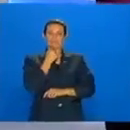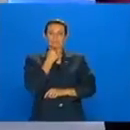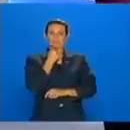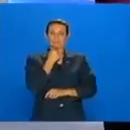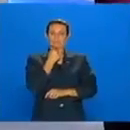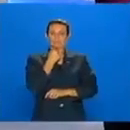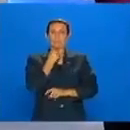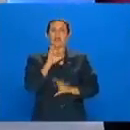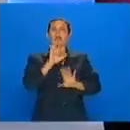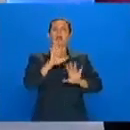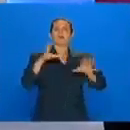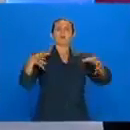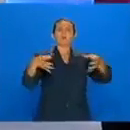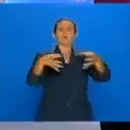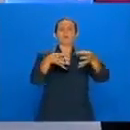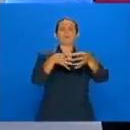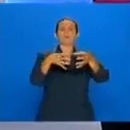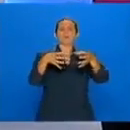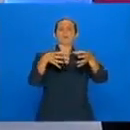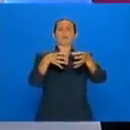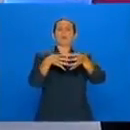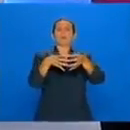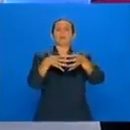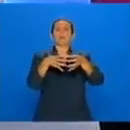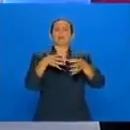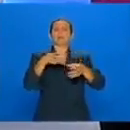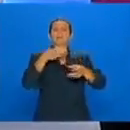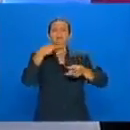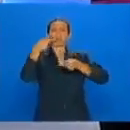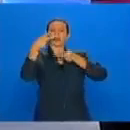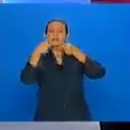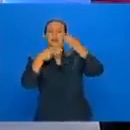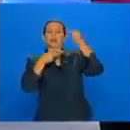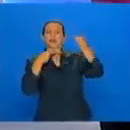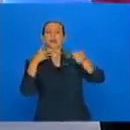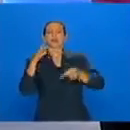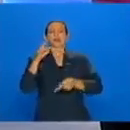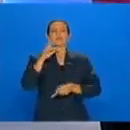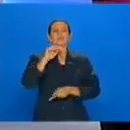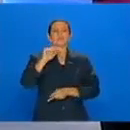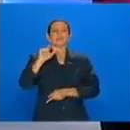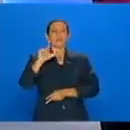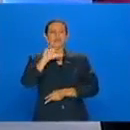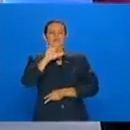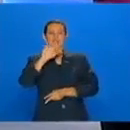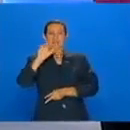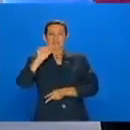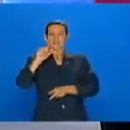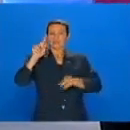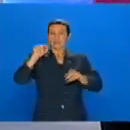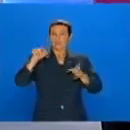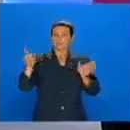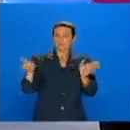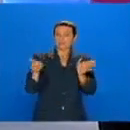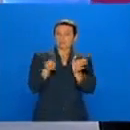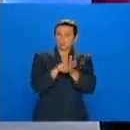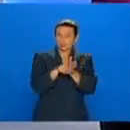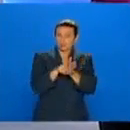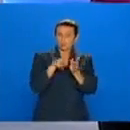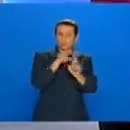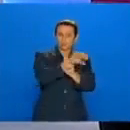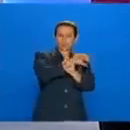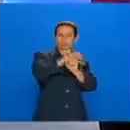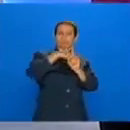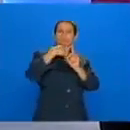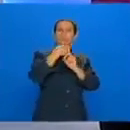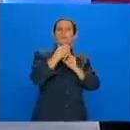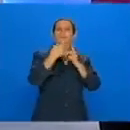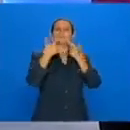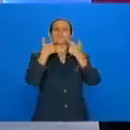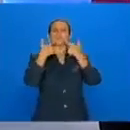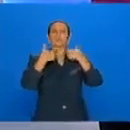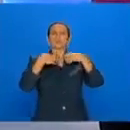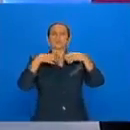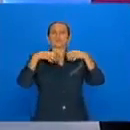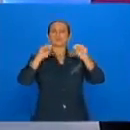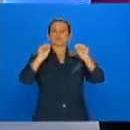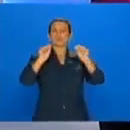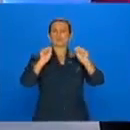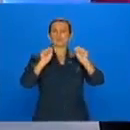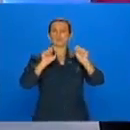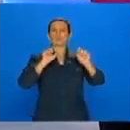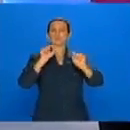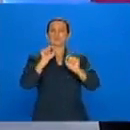Comunidade de fala é um conceito oriundo da sociolinguística e quer fazer menção aos falantes